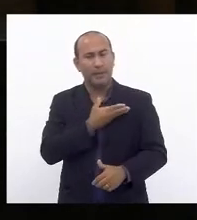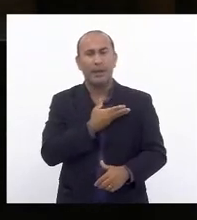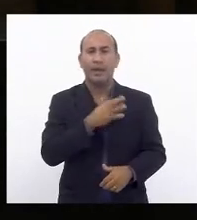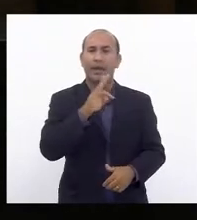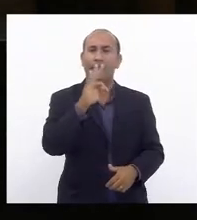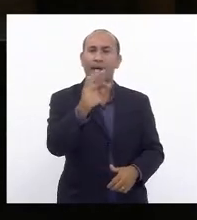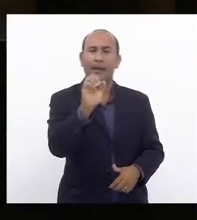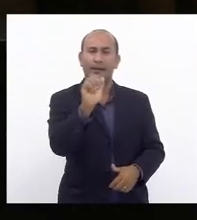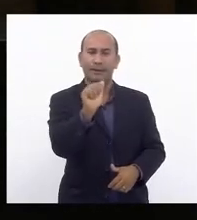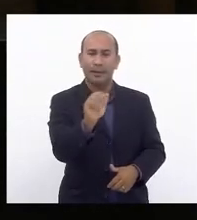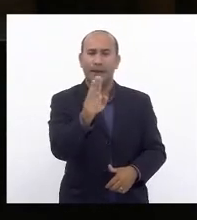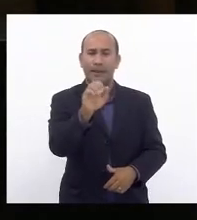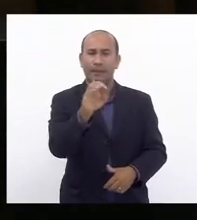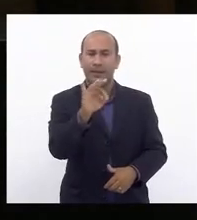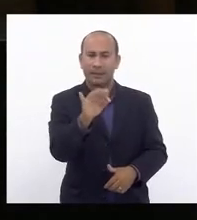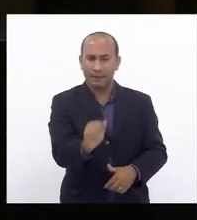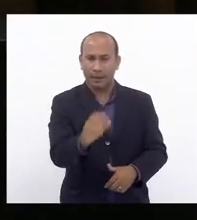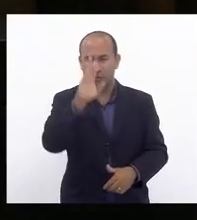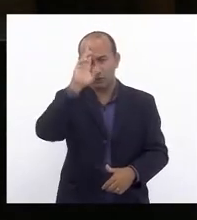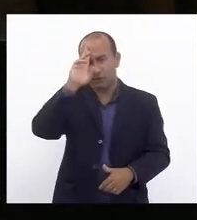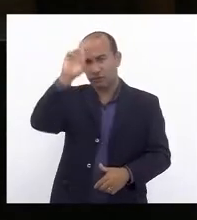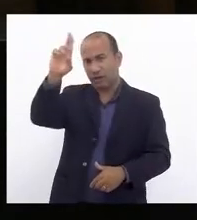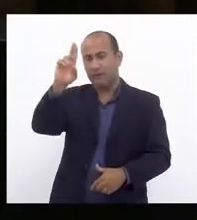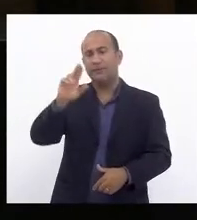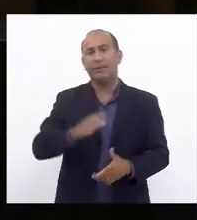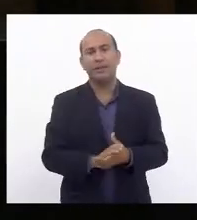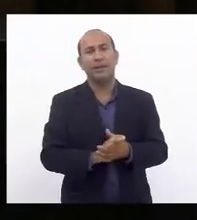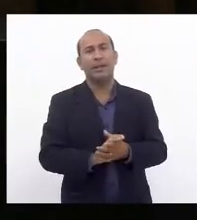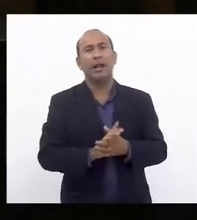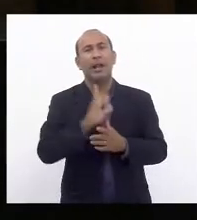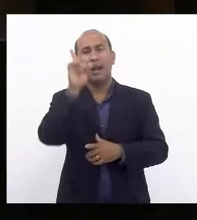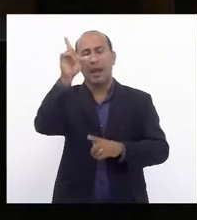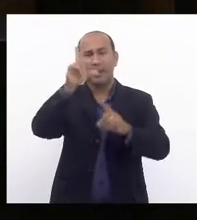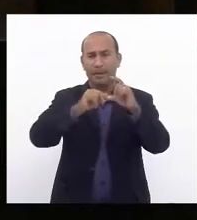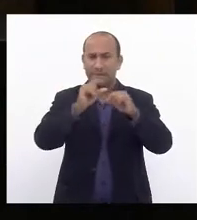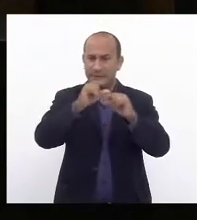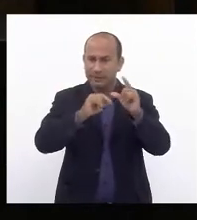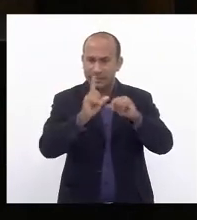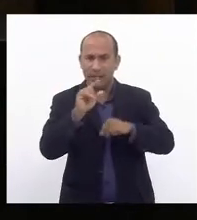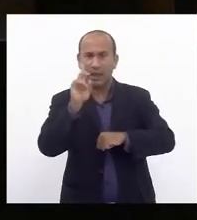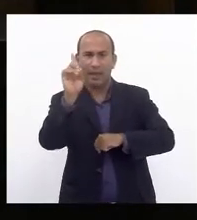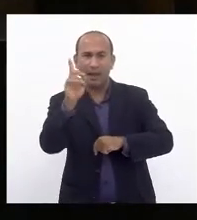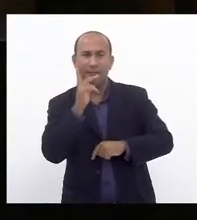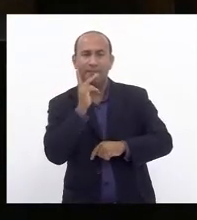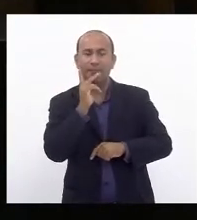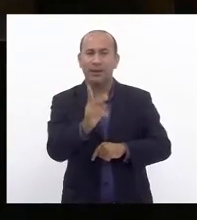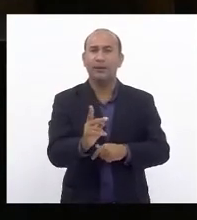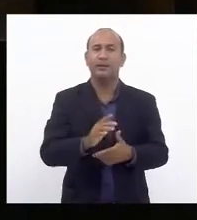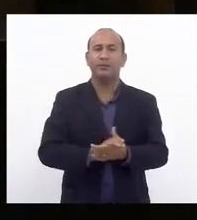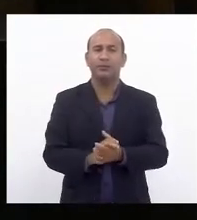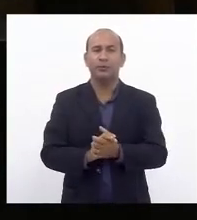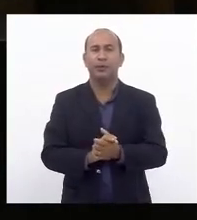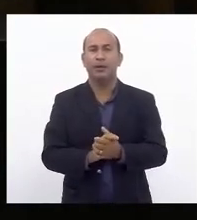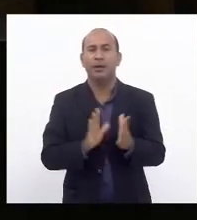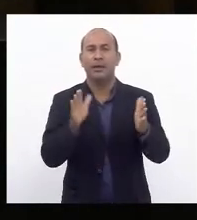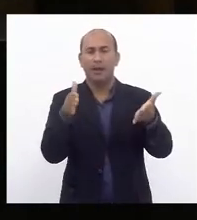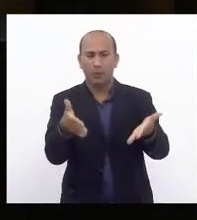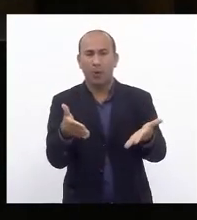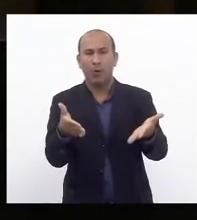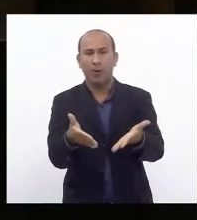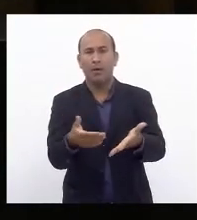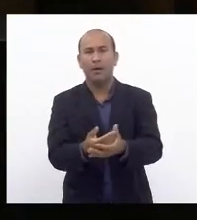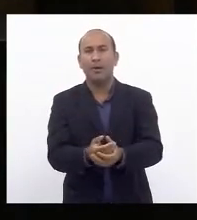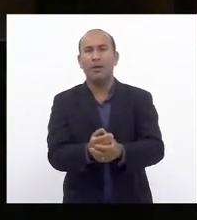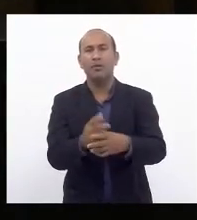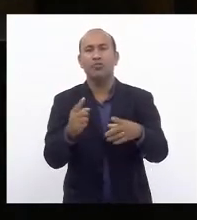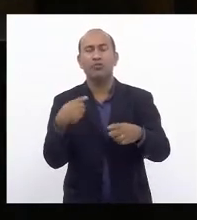uma das principais lideranças desse tema a nível Brasil, em Brasília, ela discutindo sobre isso. E mais recentemente, quando